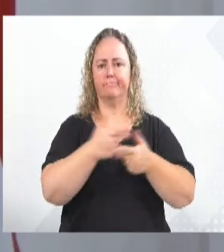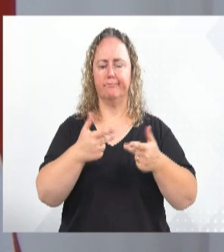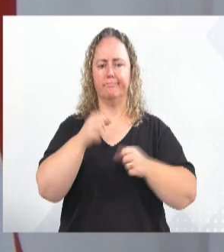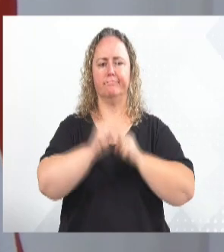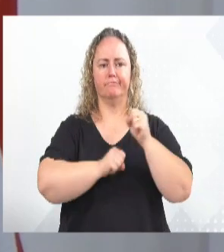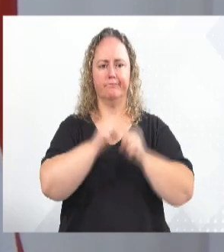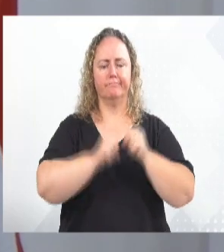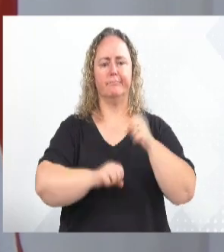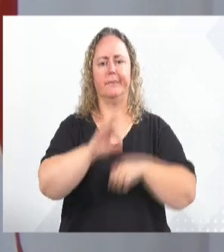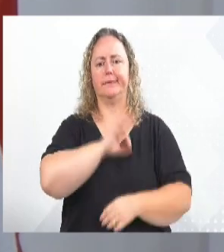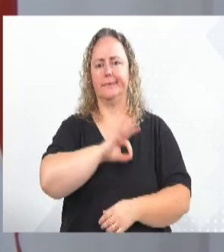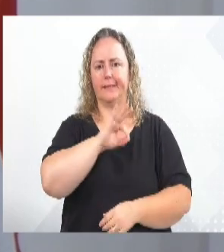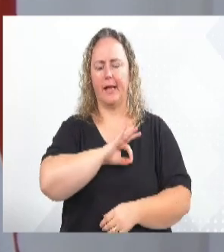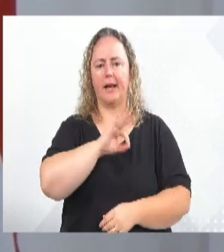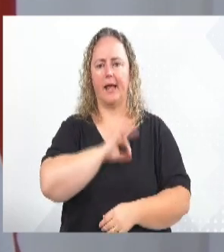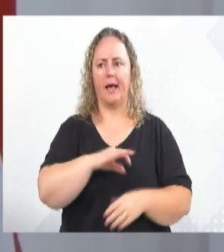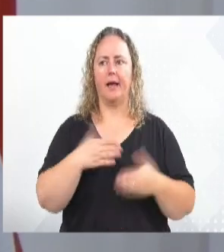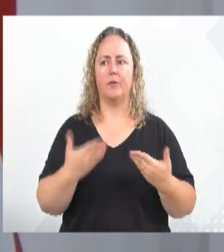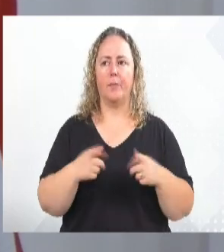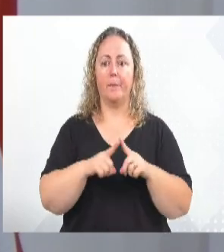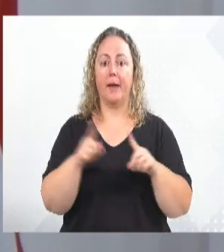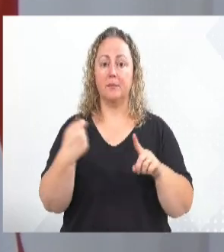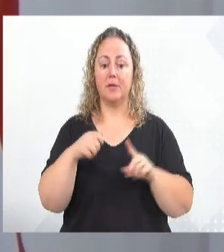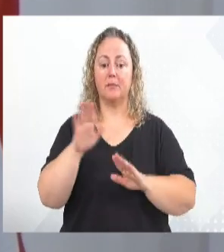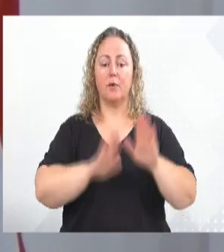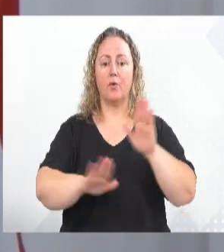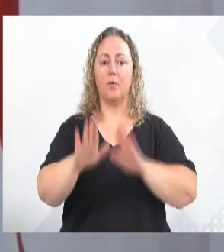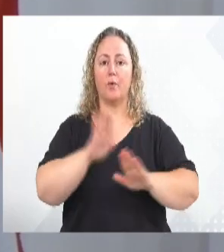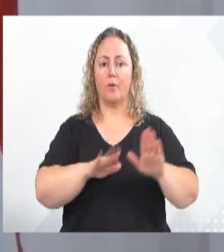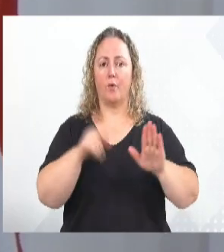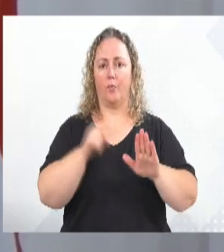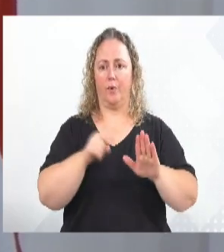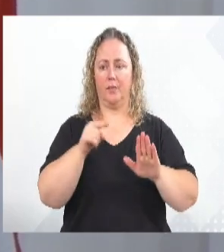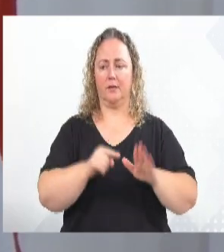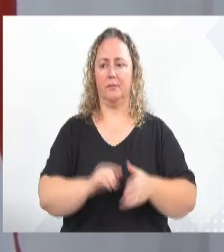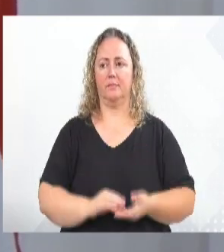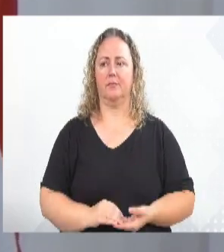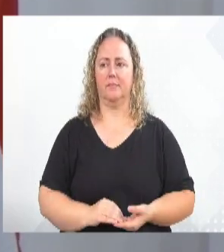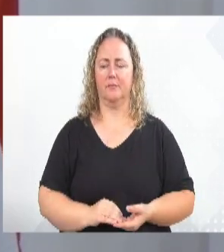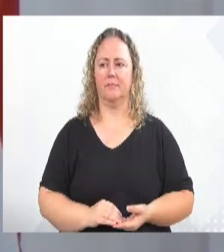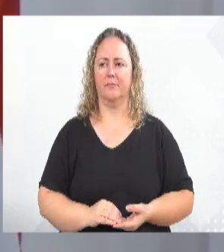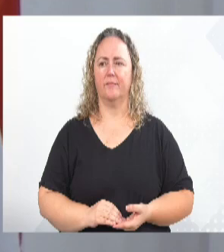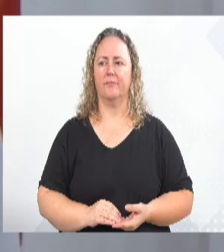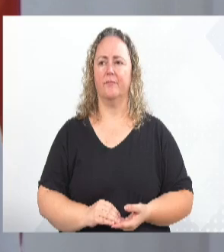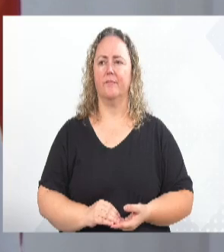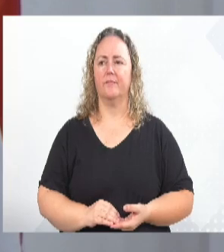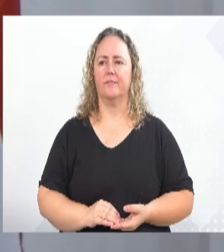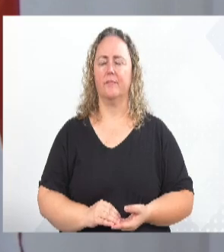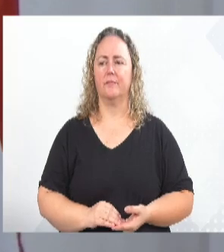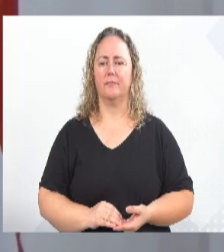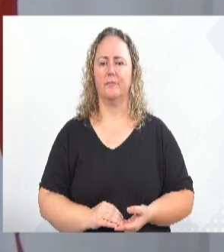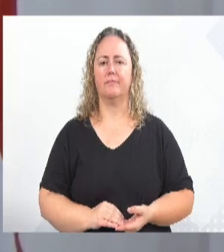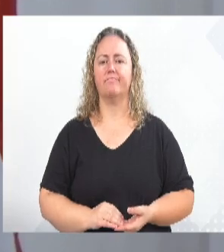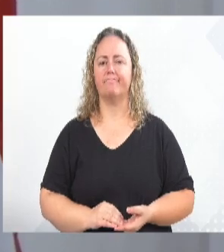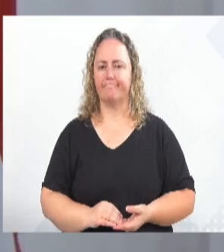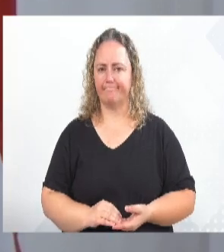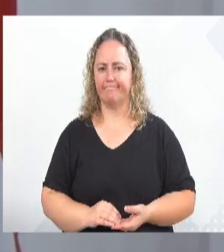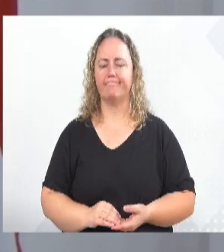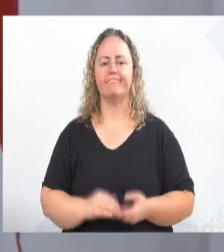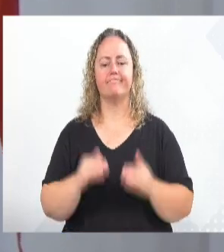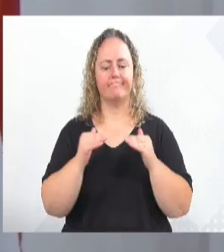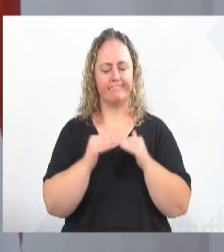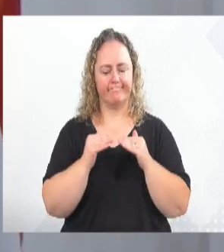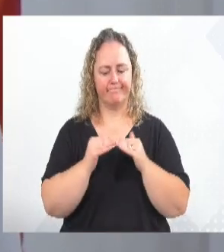tem renda, então você tem que tomar cuidado nessa situação. Então, conforme